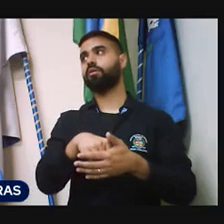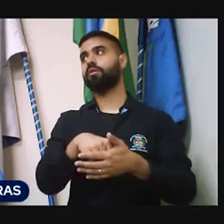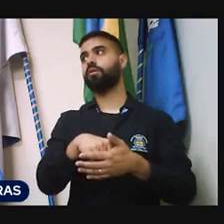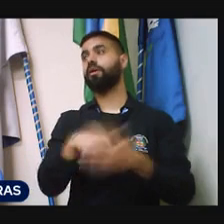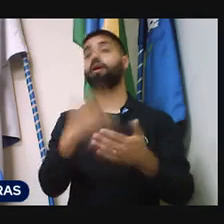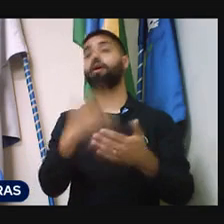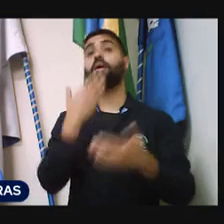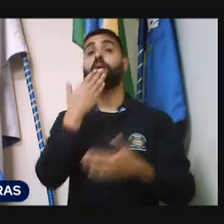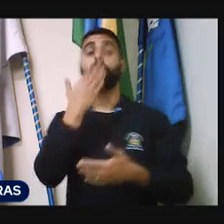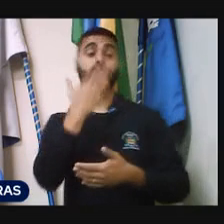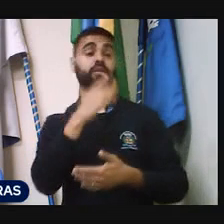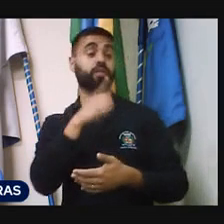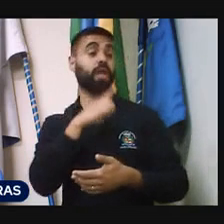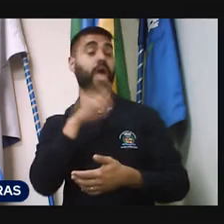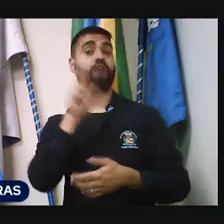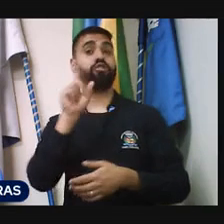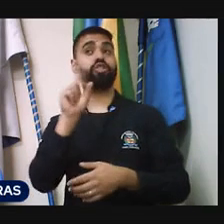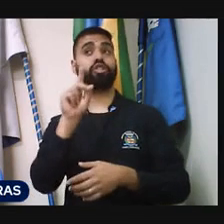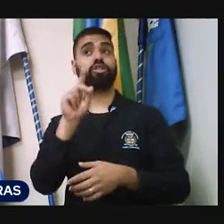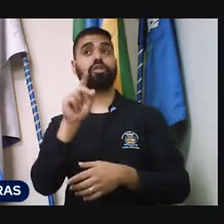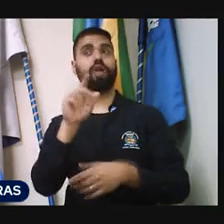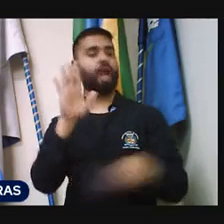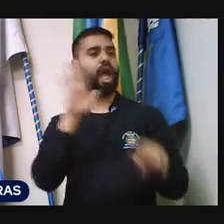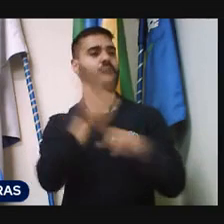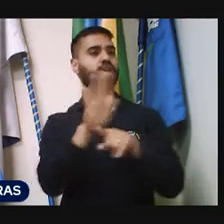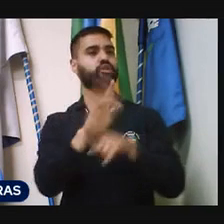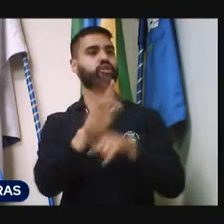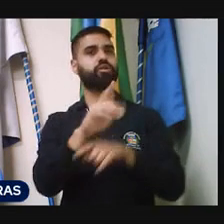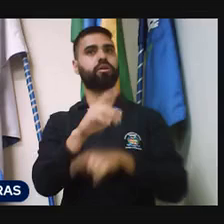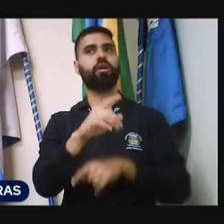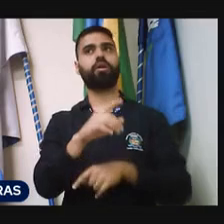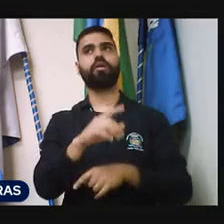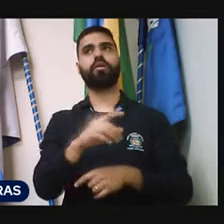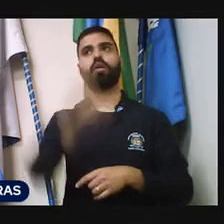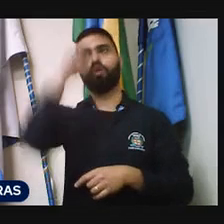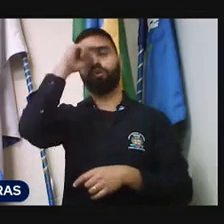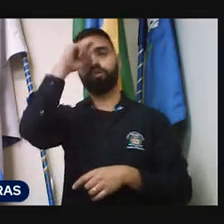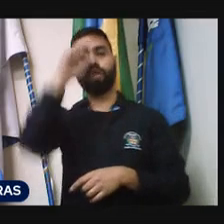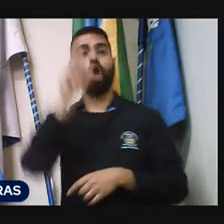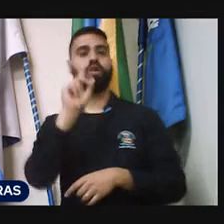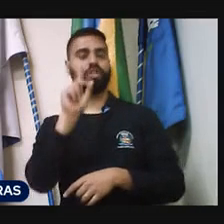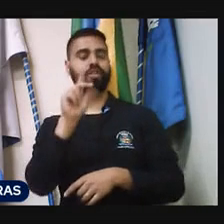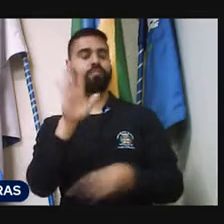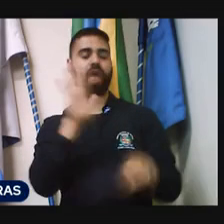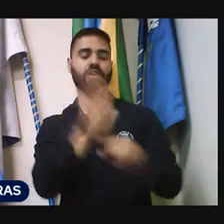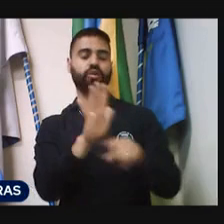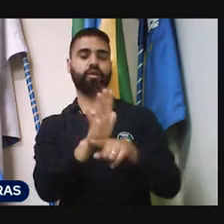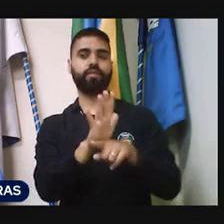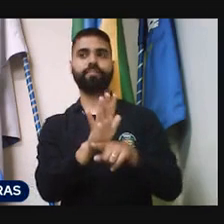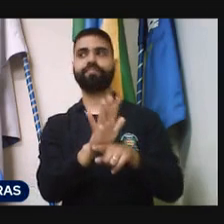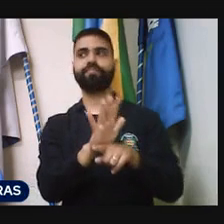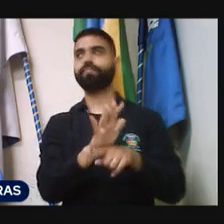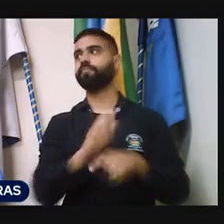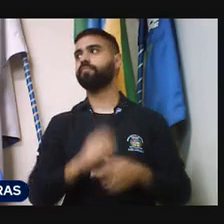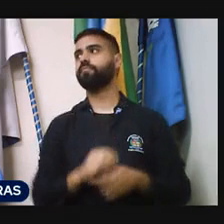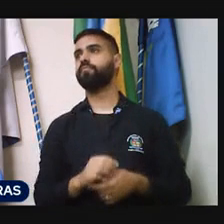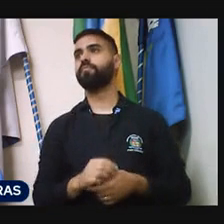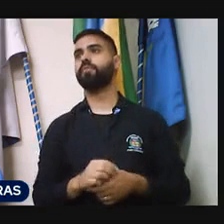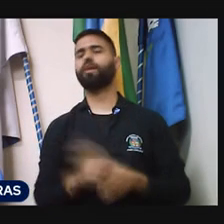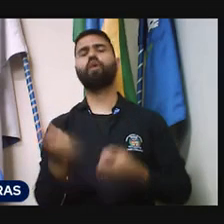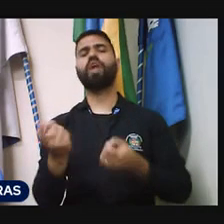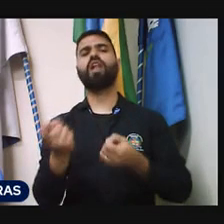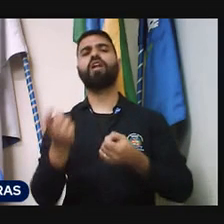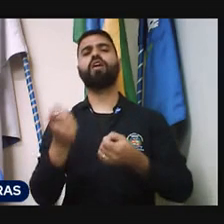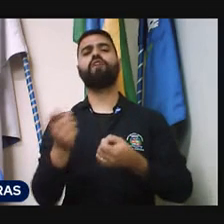pedindo que repasso para o hospital Gustavo Monteiro Júnior uma certa Cotia e recurso e é chamada a a